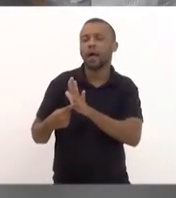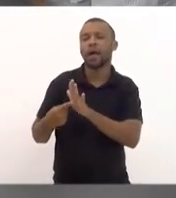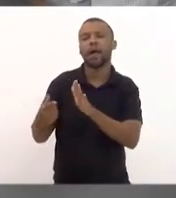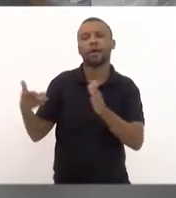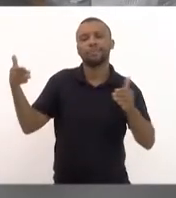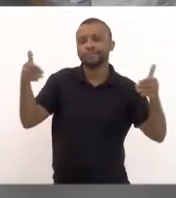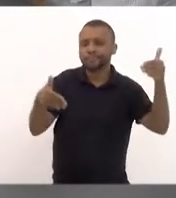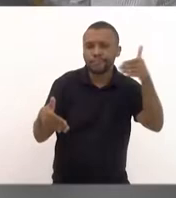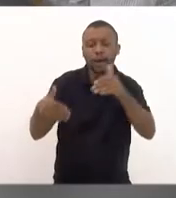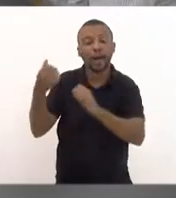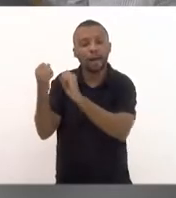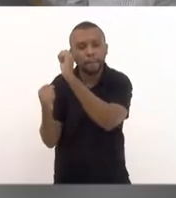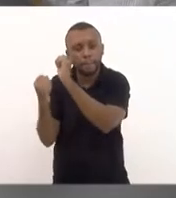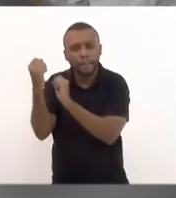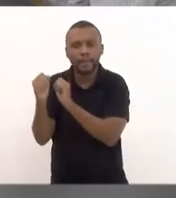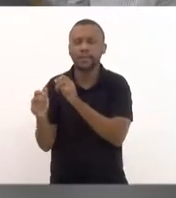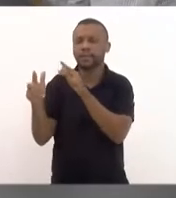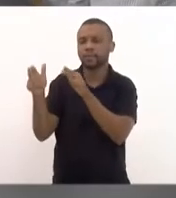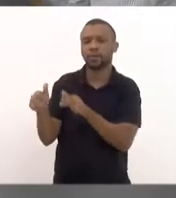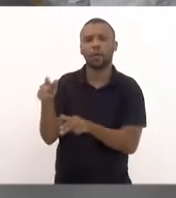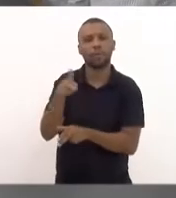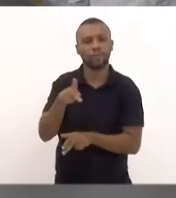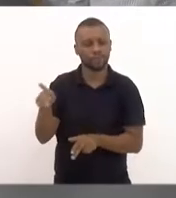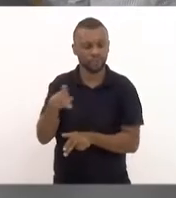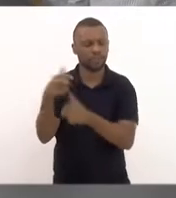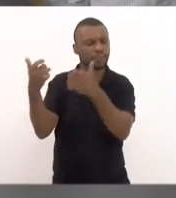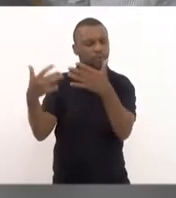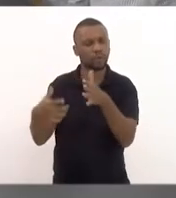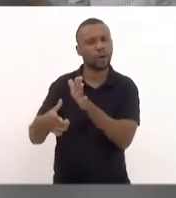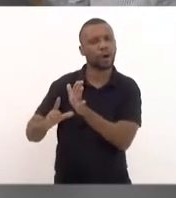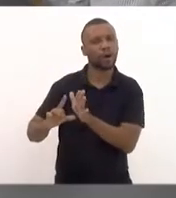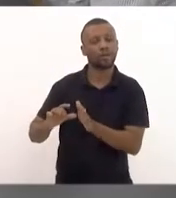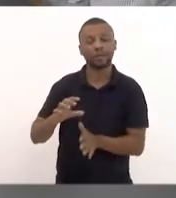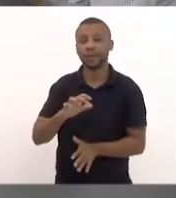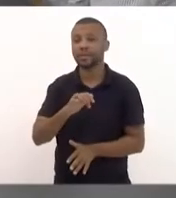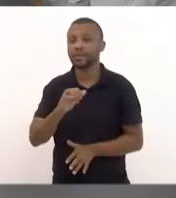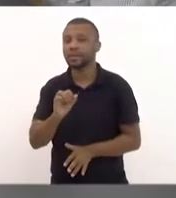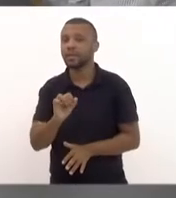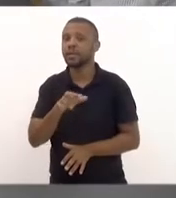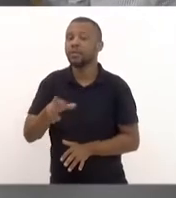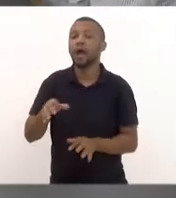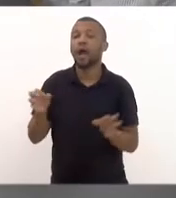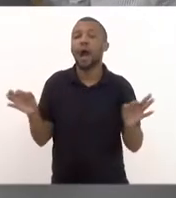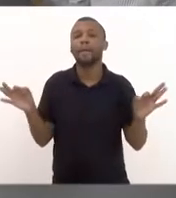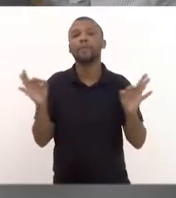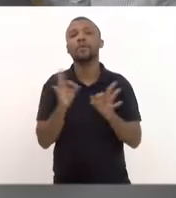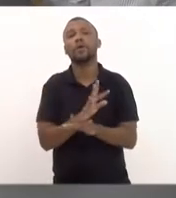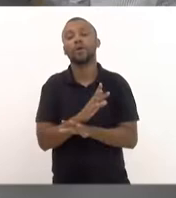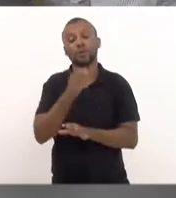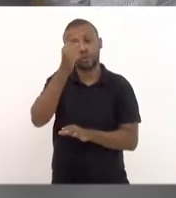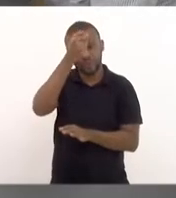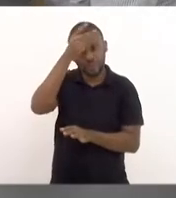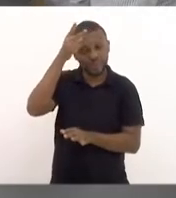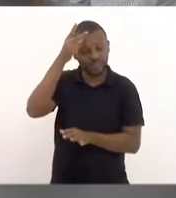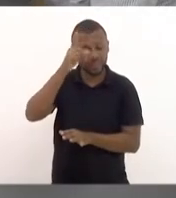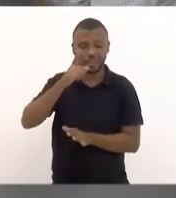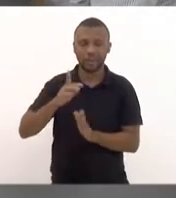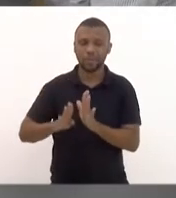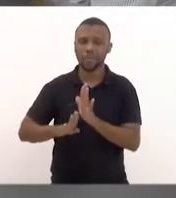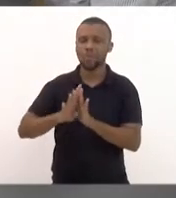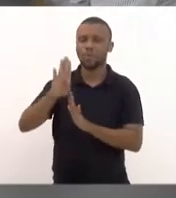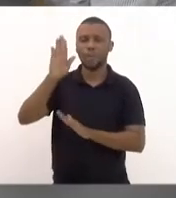conforme o professor Mauro Osório deixou bem claro ali. Duque de Caxias hoje, no meu absoluto, está sendo o município que mais está gerando emprego. A